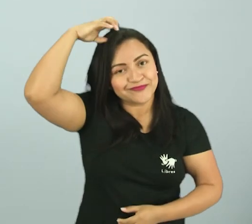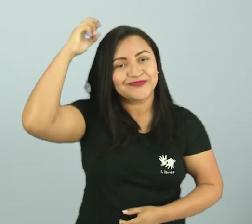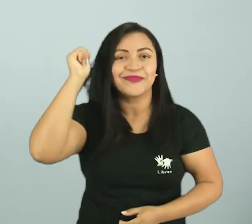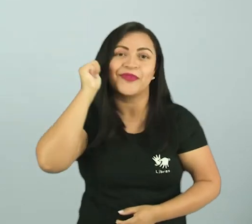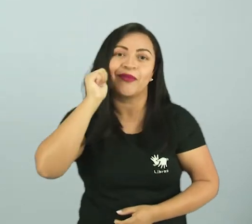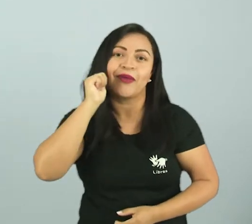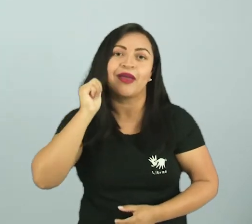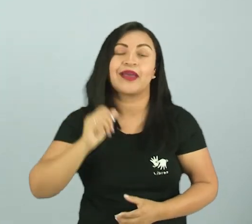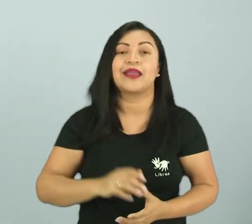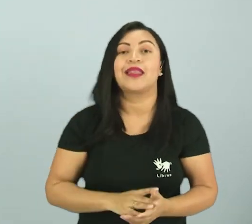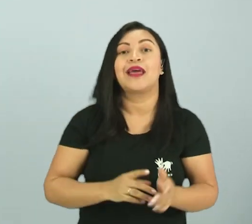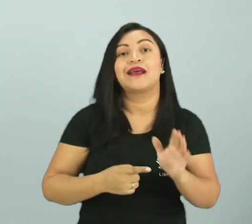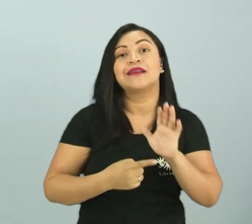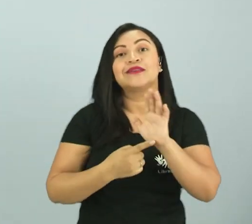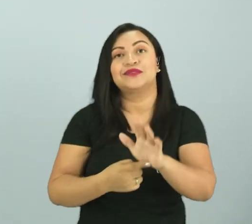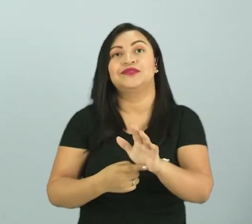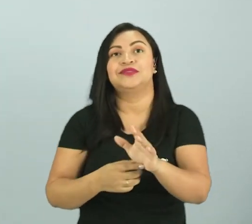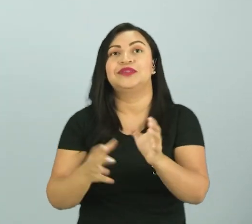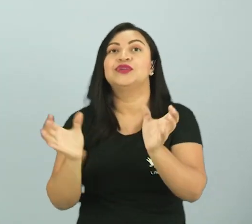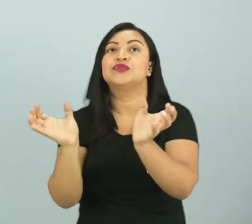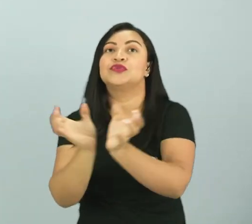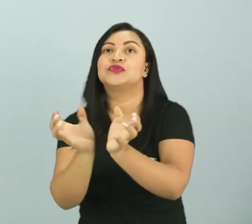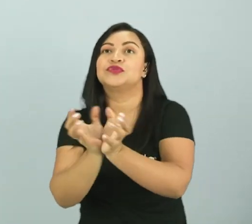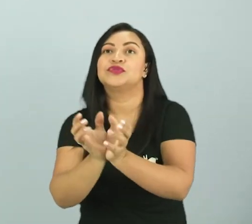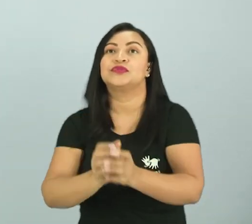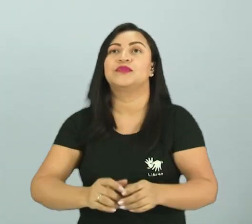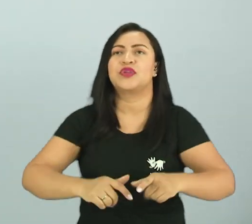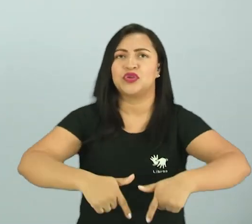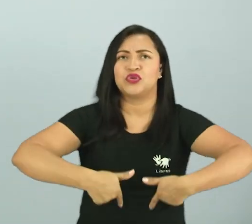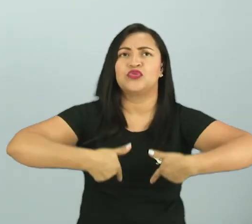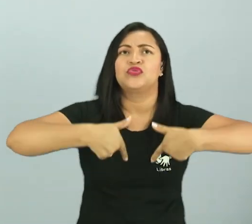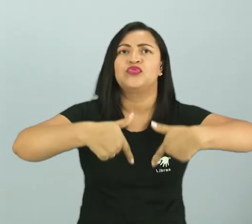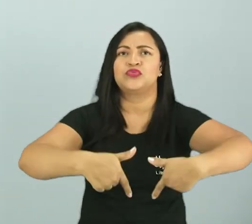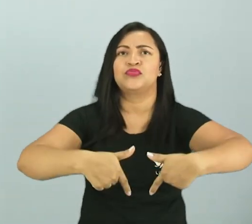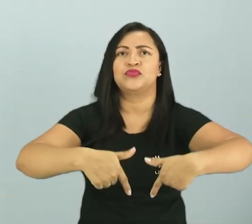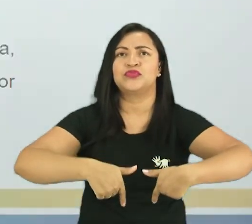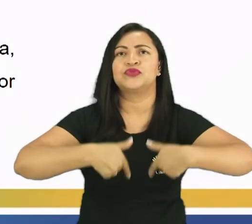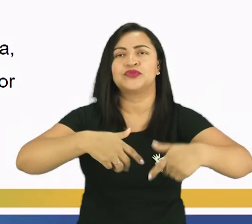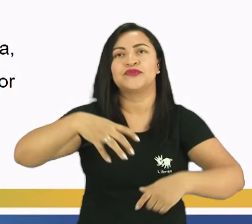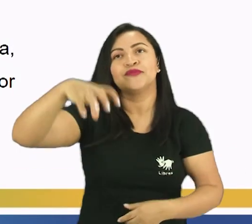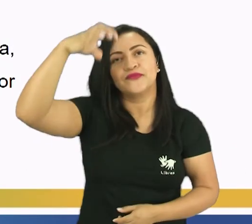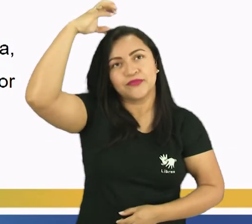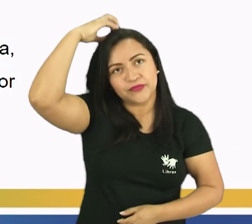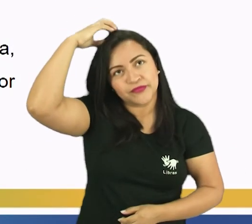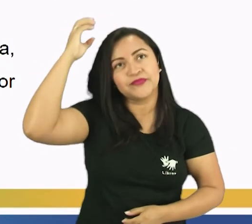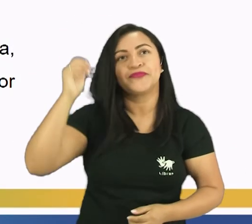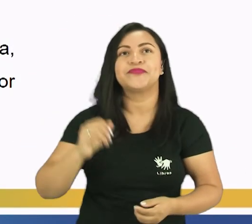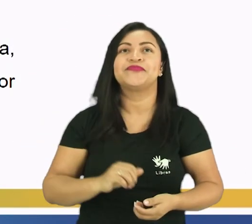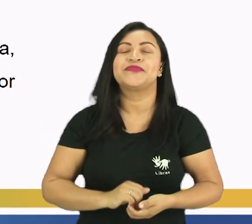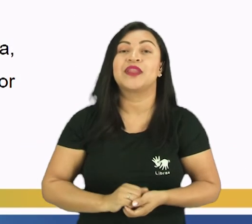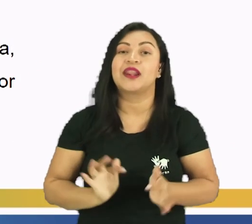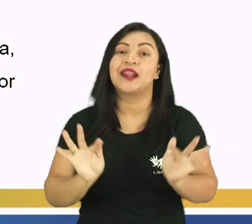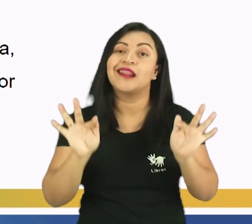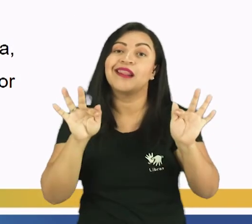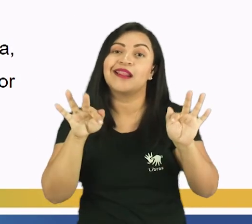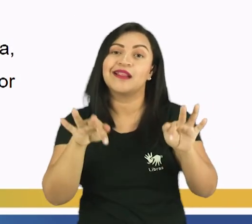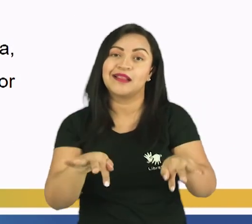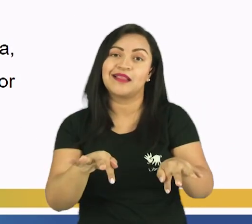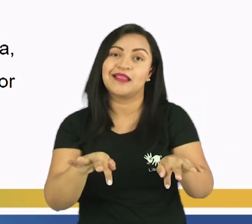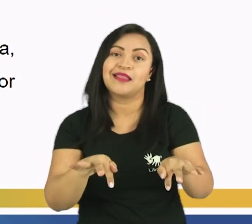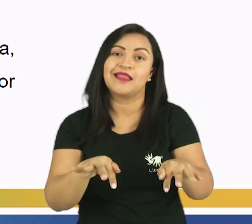e da rainha eleitos pelos escravos e da chegada da embaixada, que motiva a luta entre o partido do rei e do